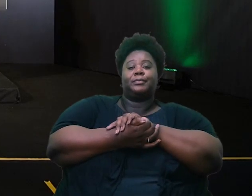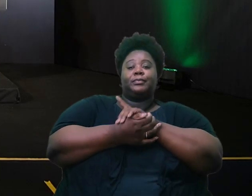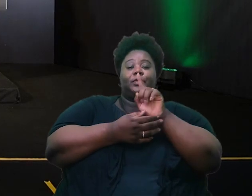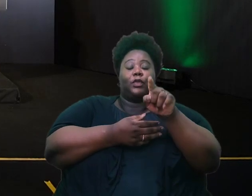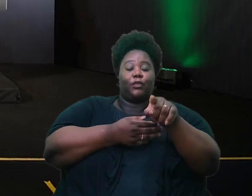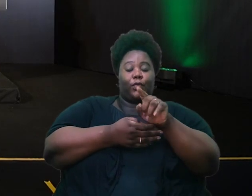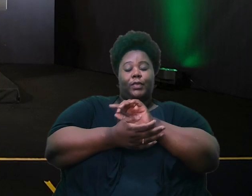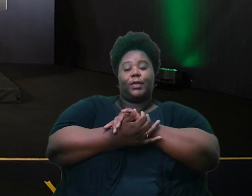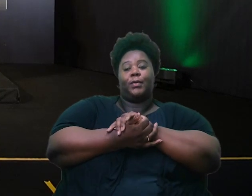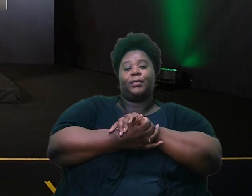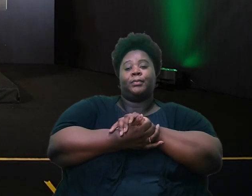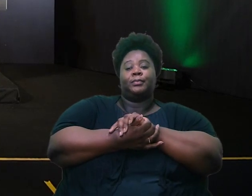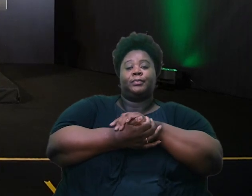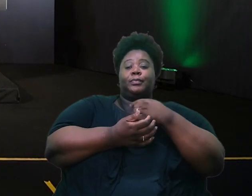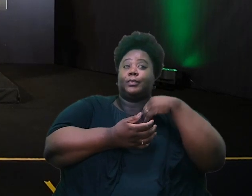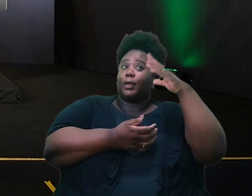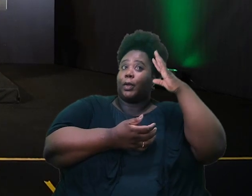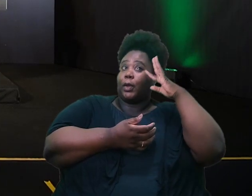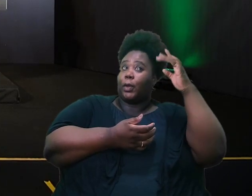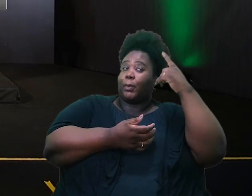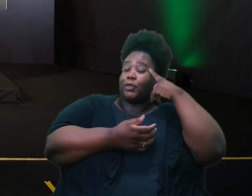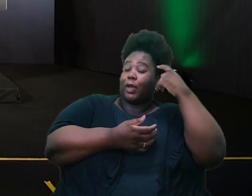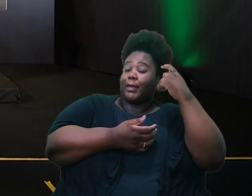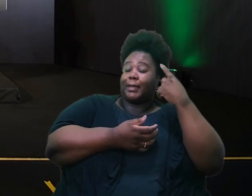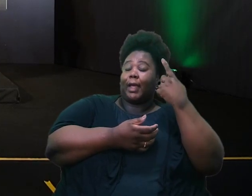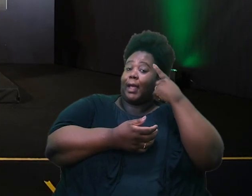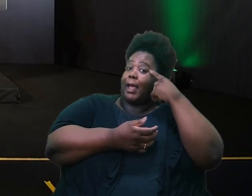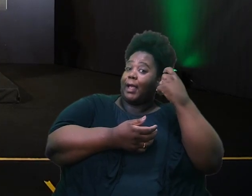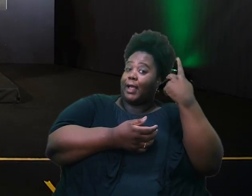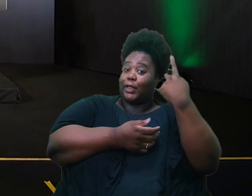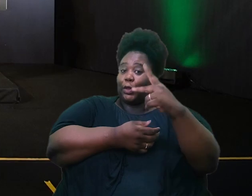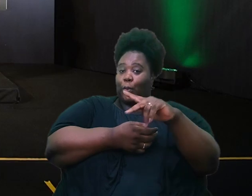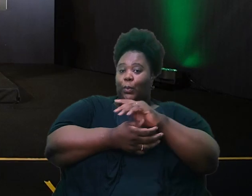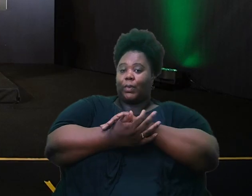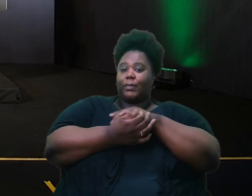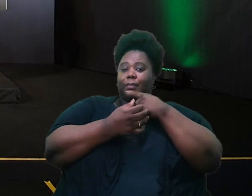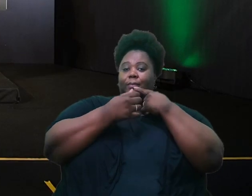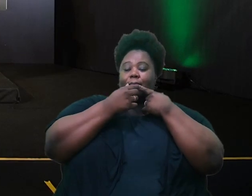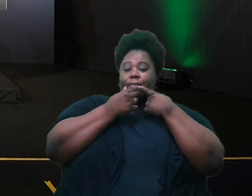você, né, Marcelo, que eu imagino que essa ideia tenha sido sua,